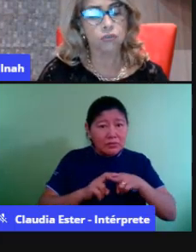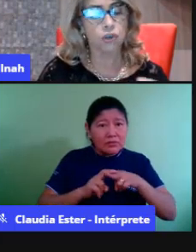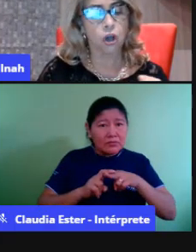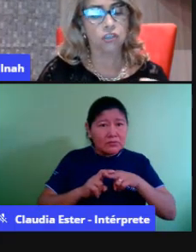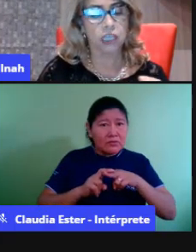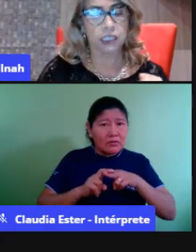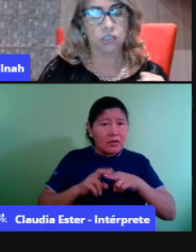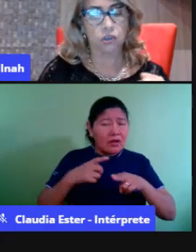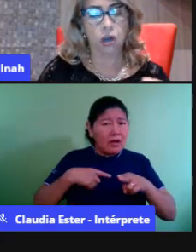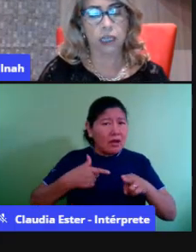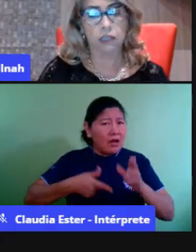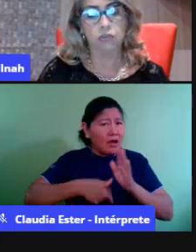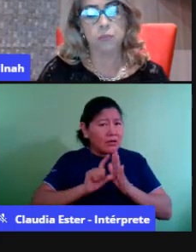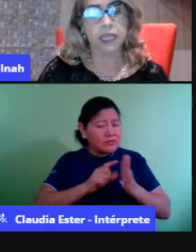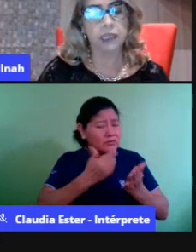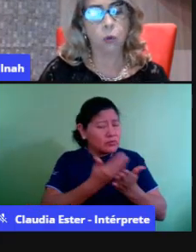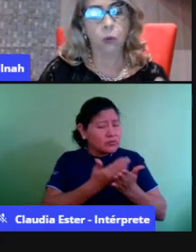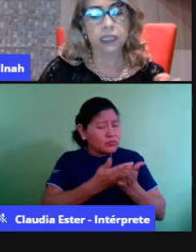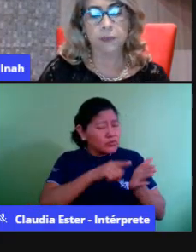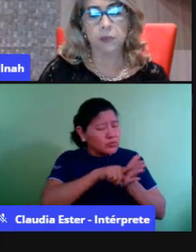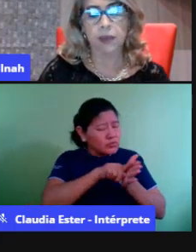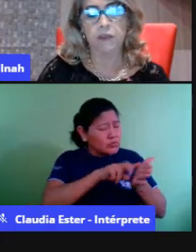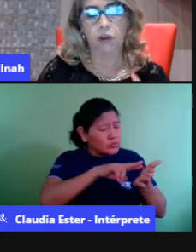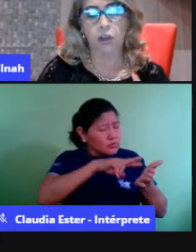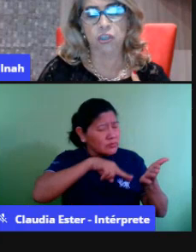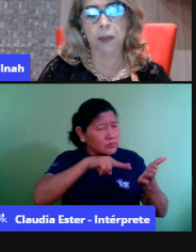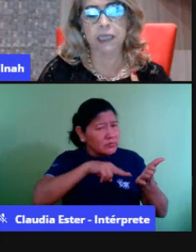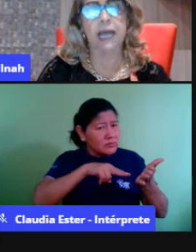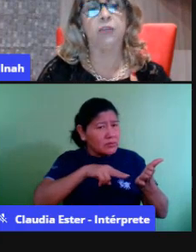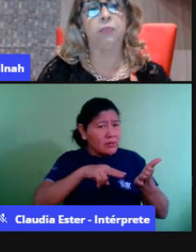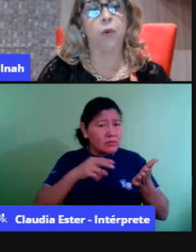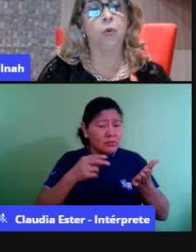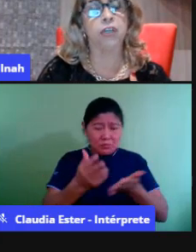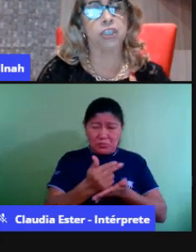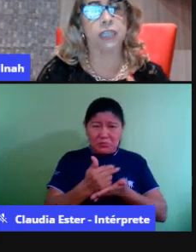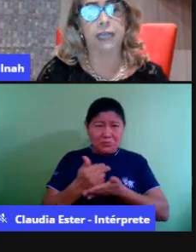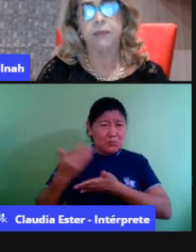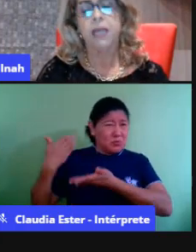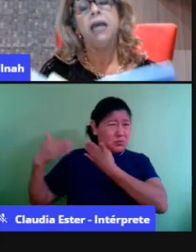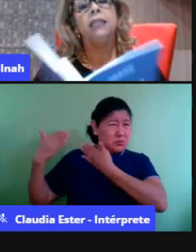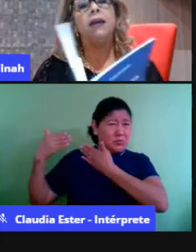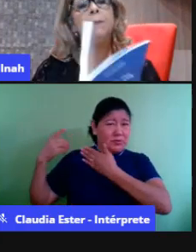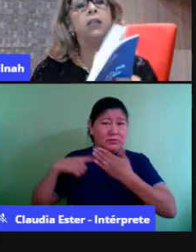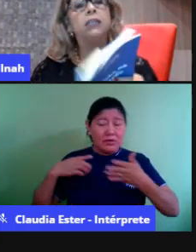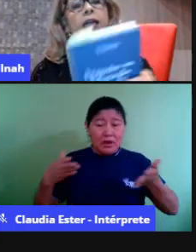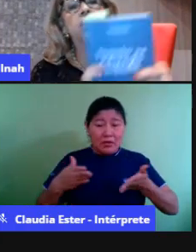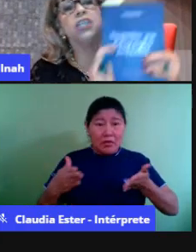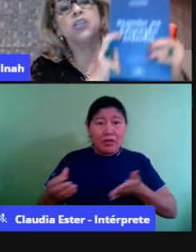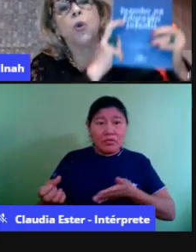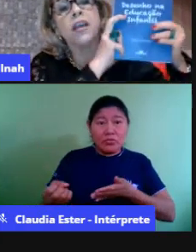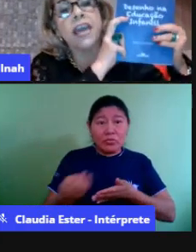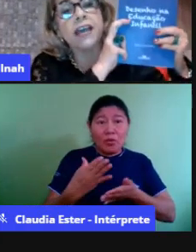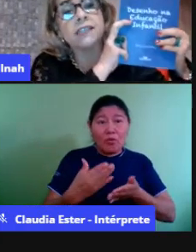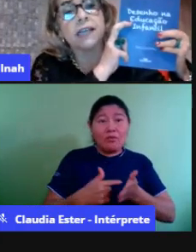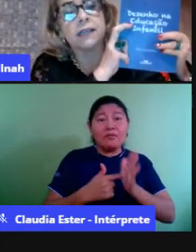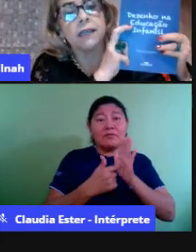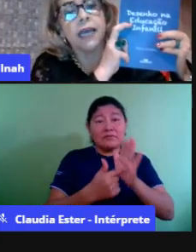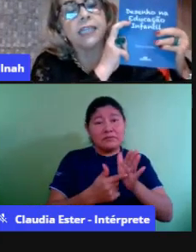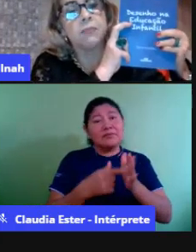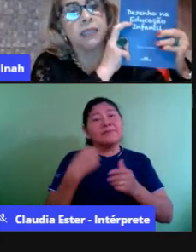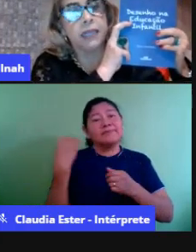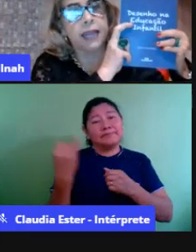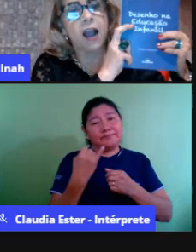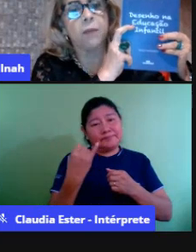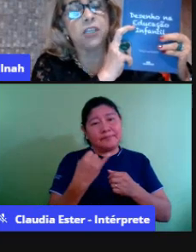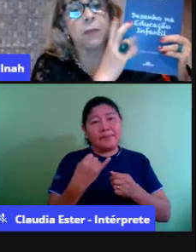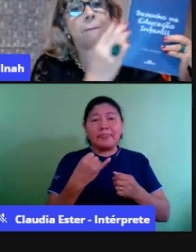alguns estudiosos dessa história nos brindam com exemplos maravilhosos de um passado pouco registrado. Então, é importante que a gente conheça